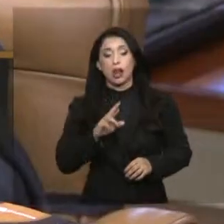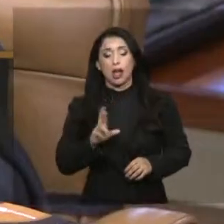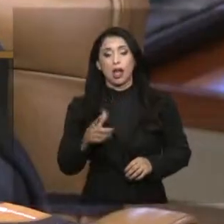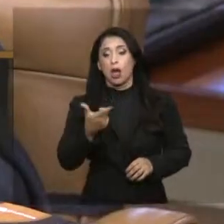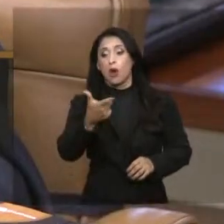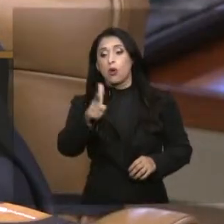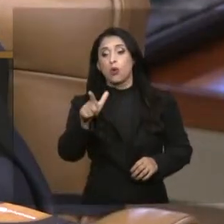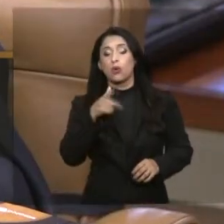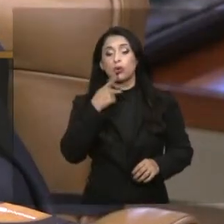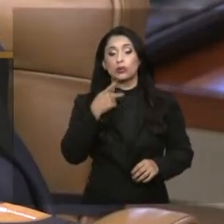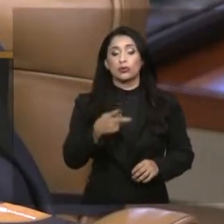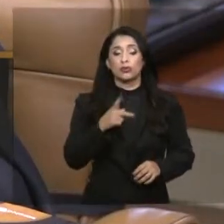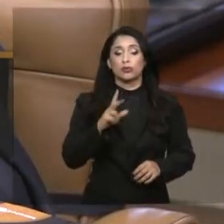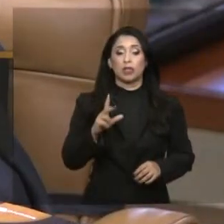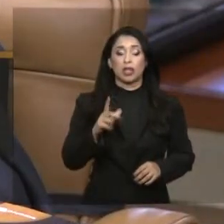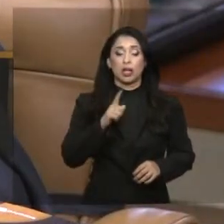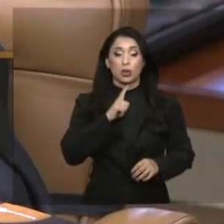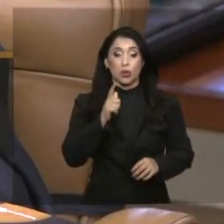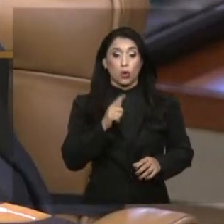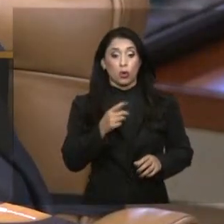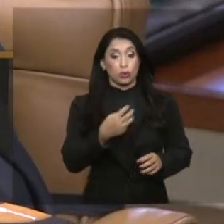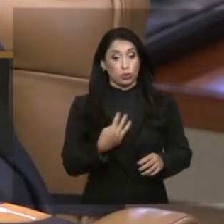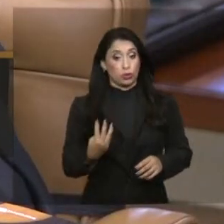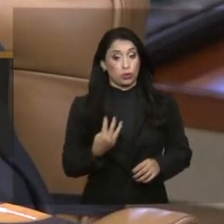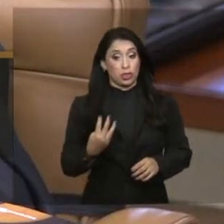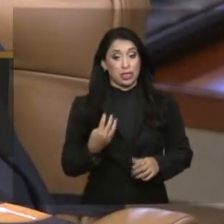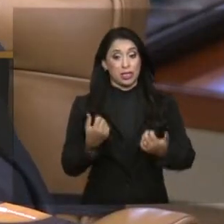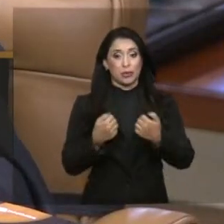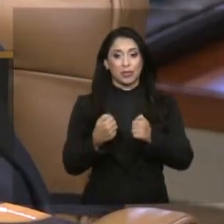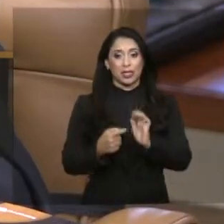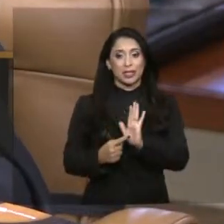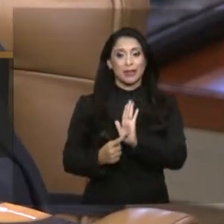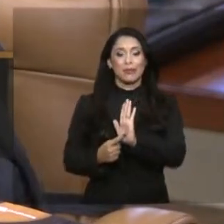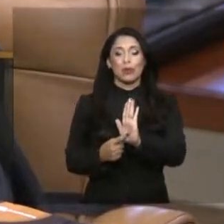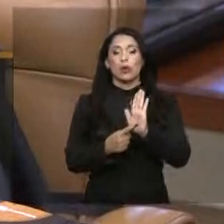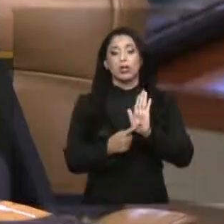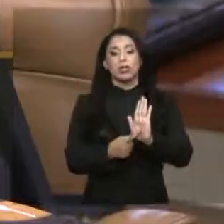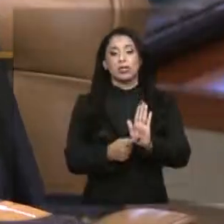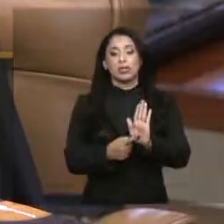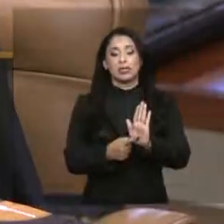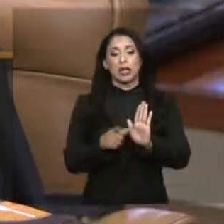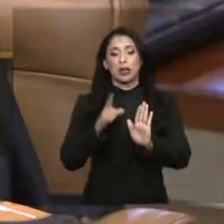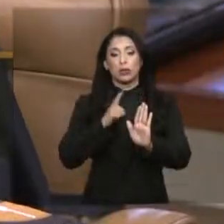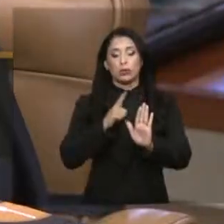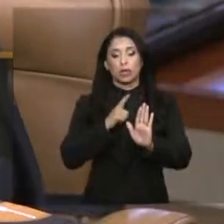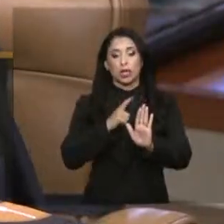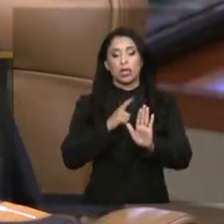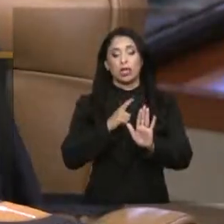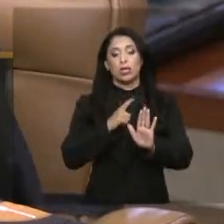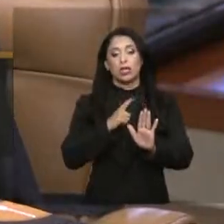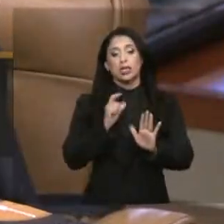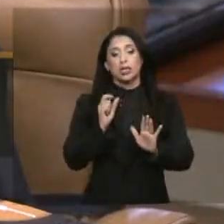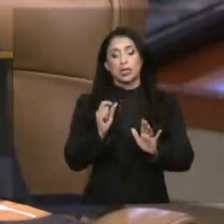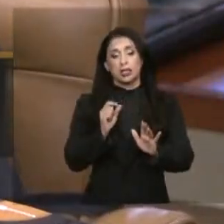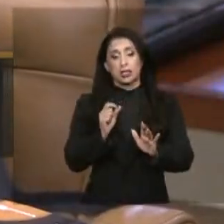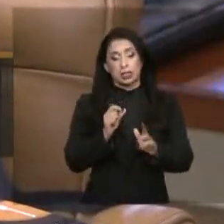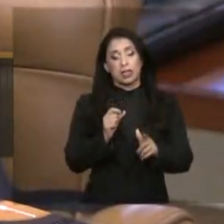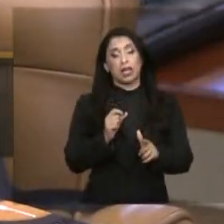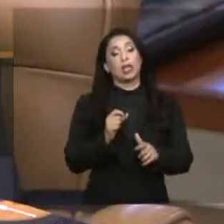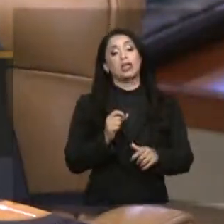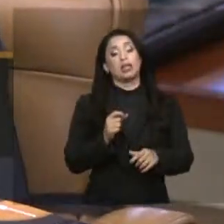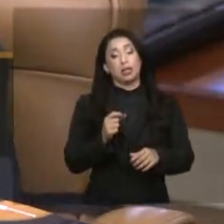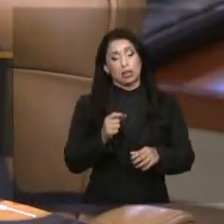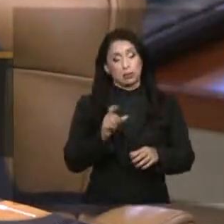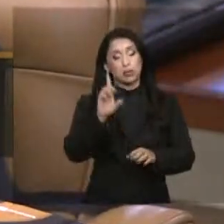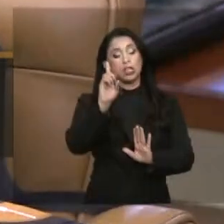E o outro dizer, cumpre o terceiro, demonstrar o nexo de interdependência entre os seus direitos.